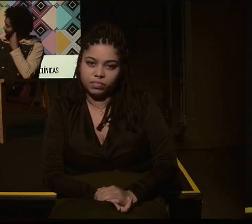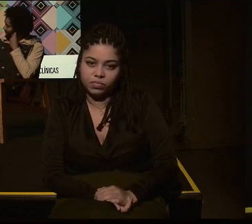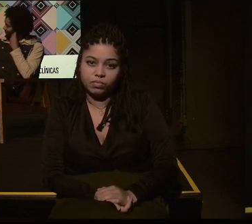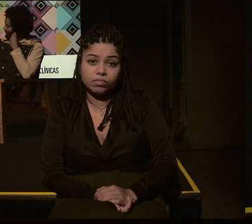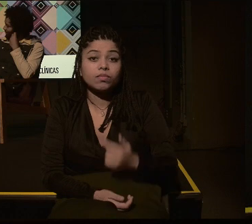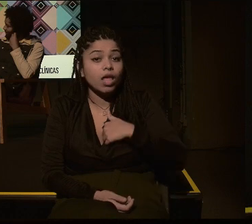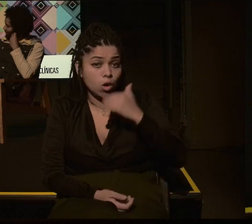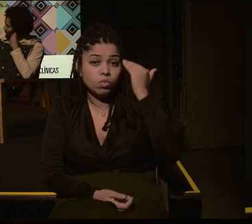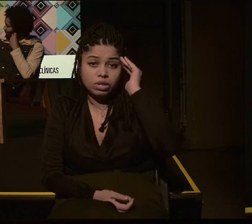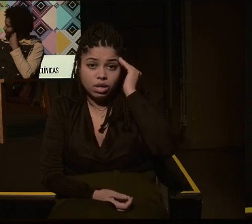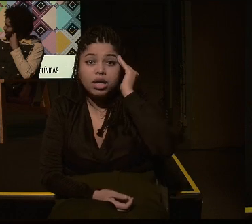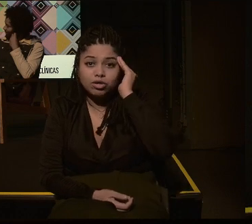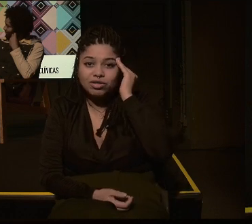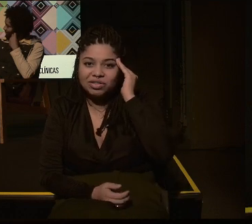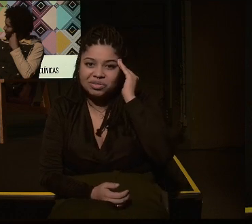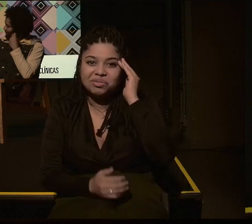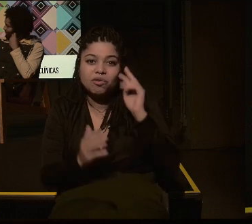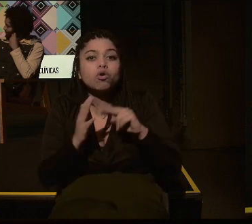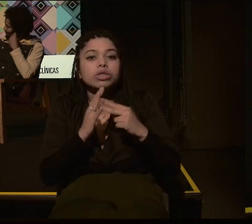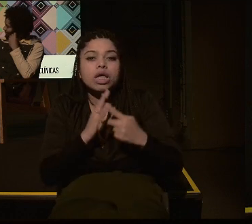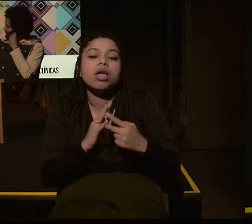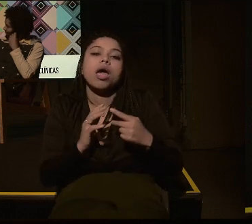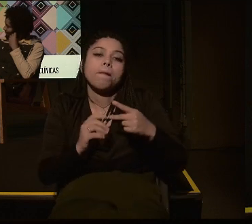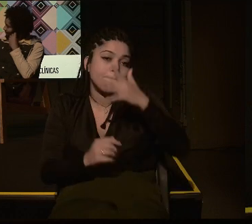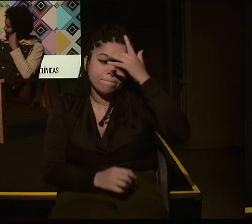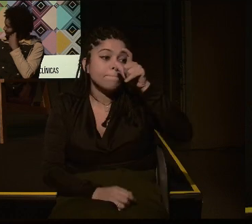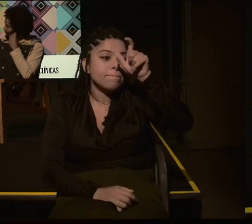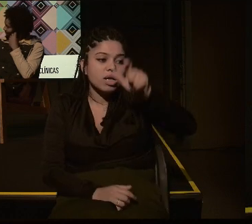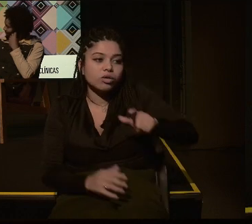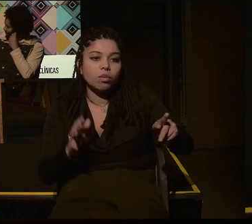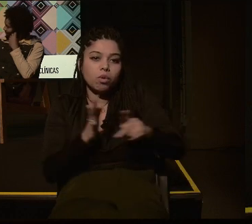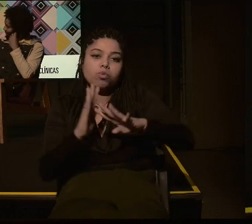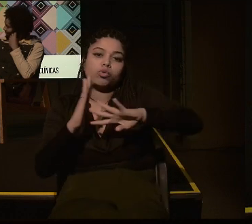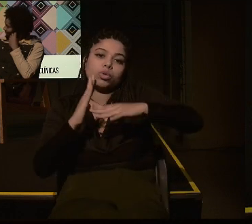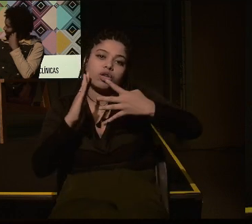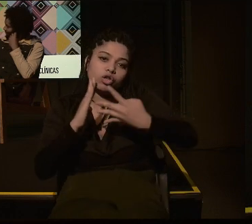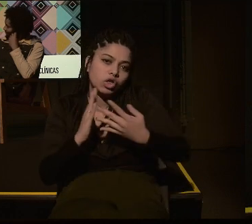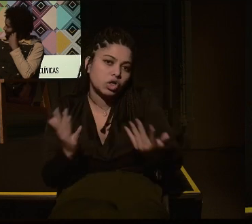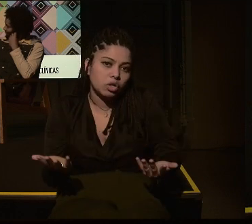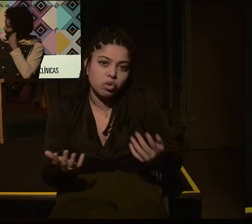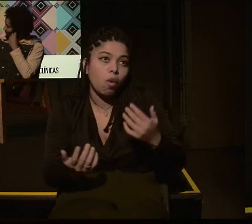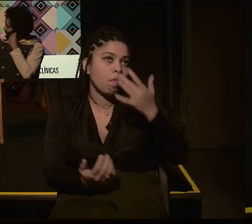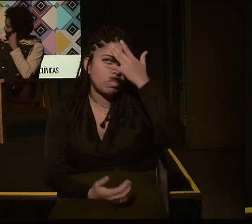Eu entendi, né? O que é ser sudestino, o que é a branquitude. É ser adulto.